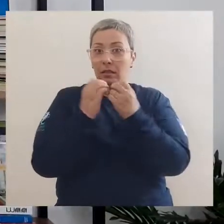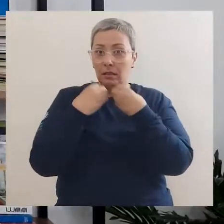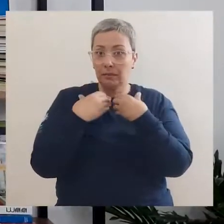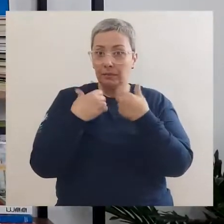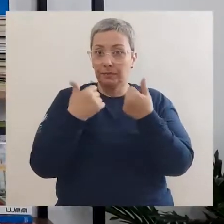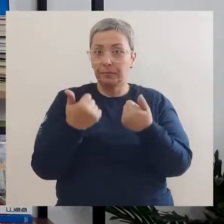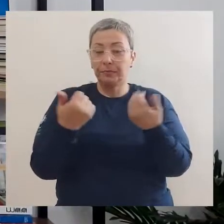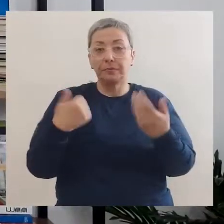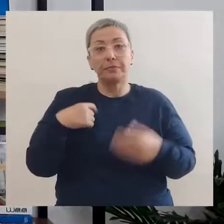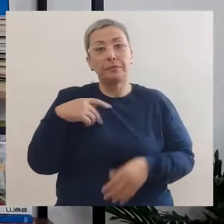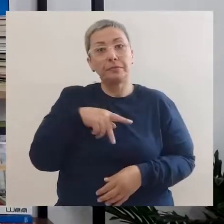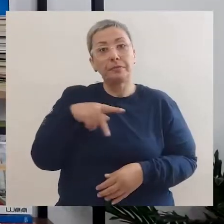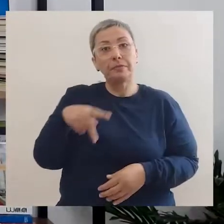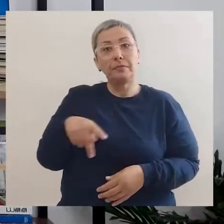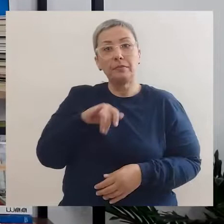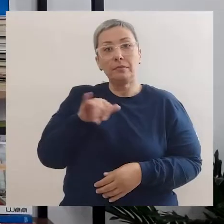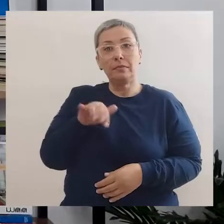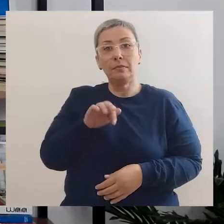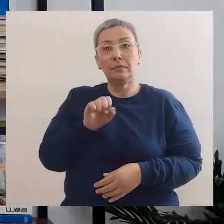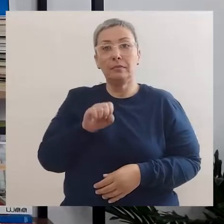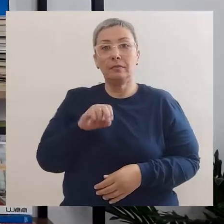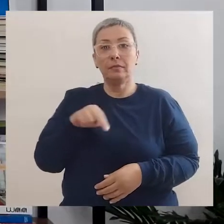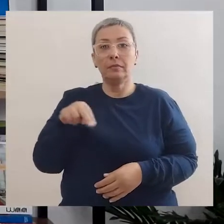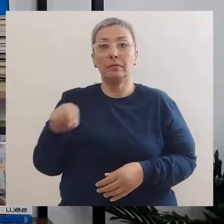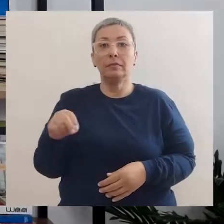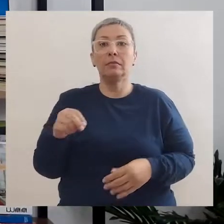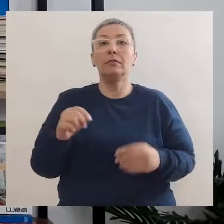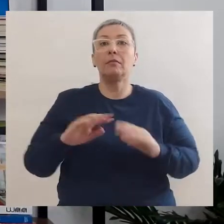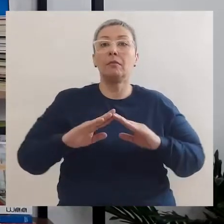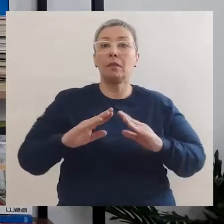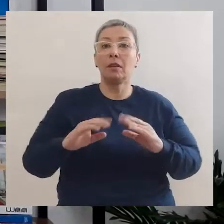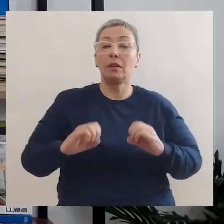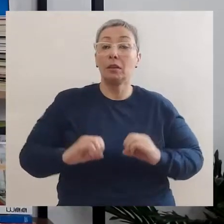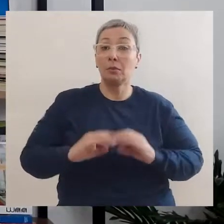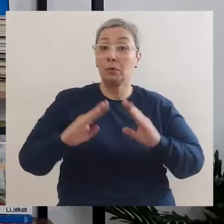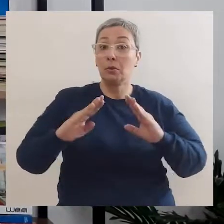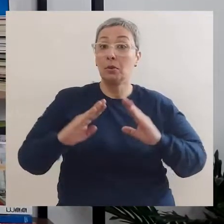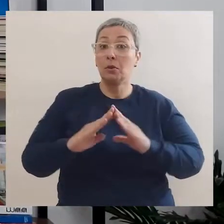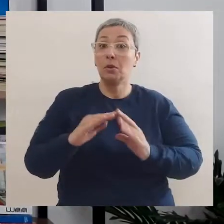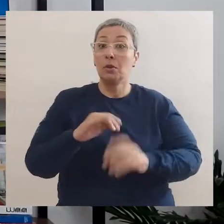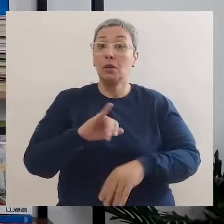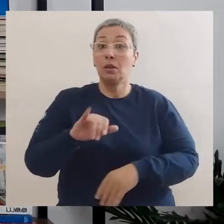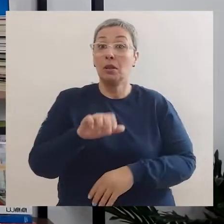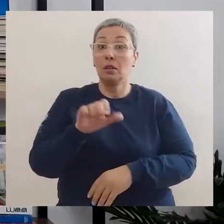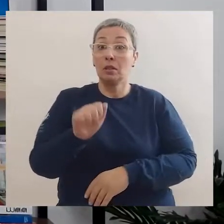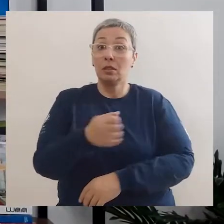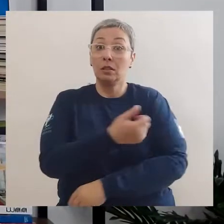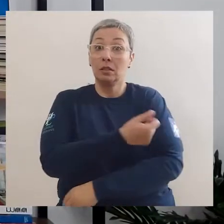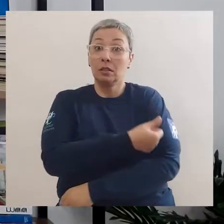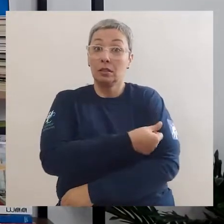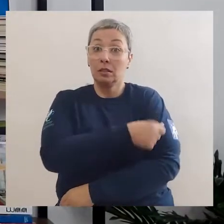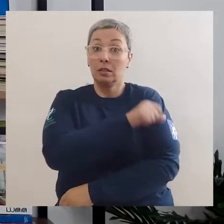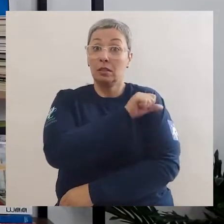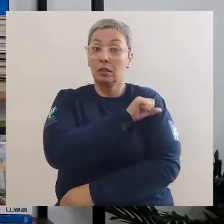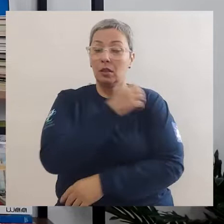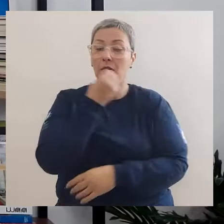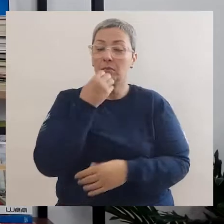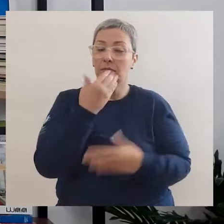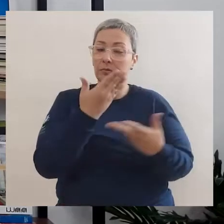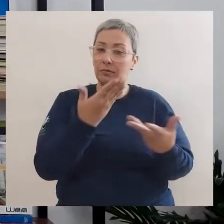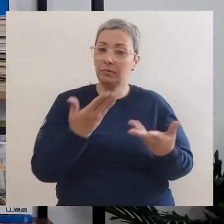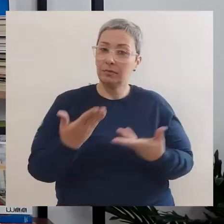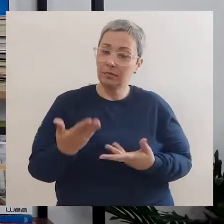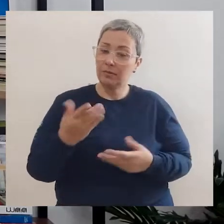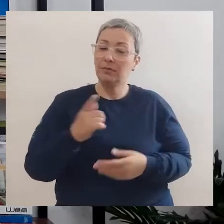pessoal, tudo bem com vocês? Eu sou o professor Jefferson e este é o programa Saberes em Casa para a EJA do ciclo 2. Sejam